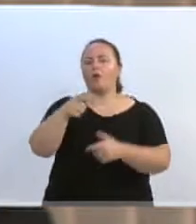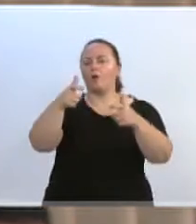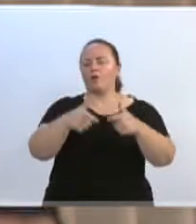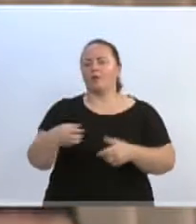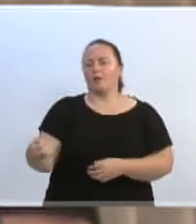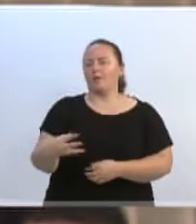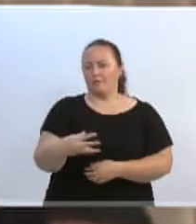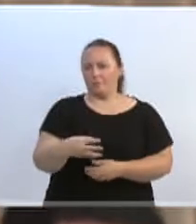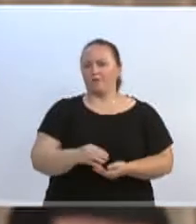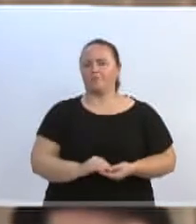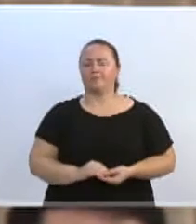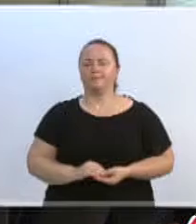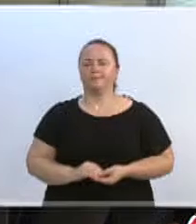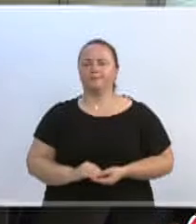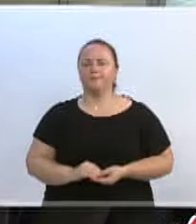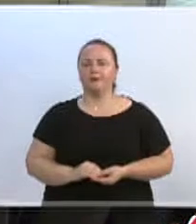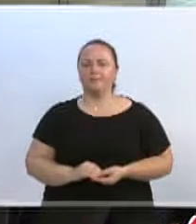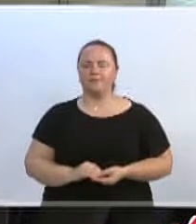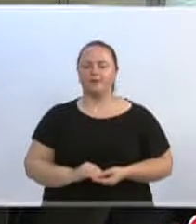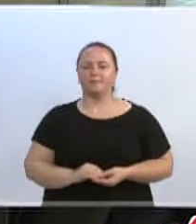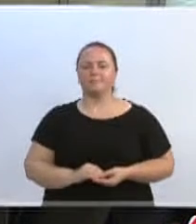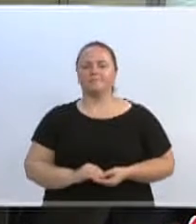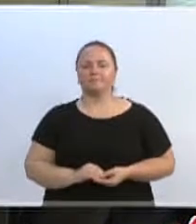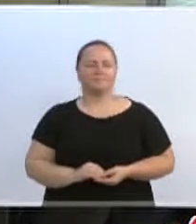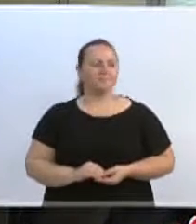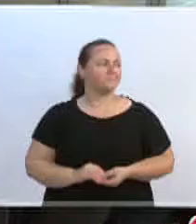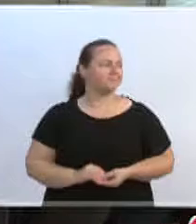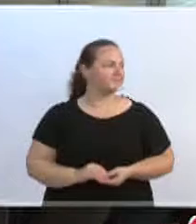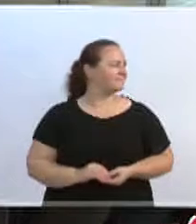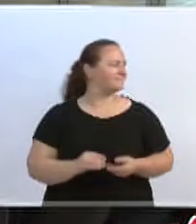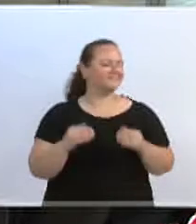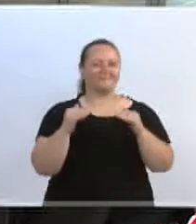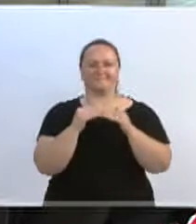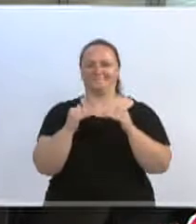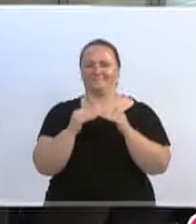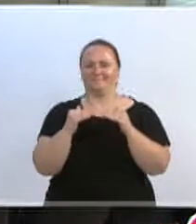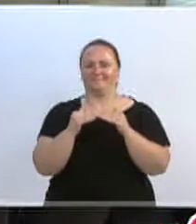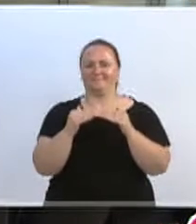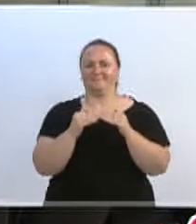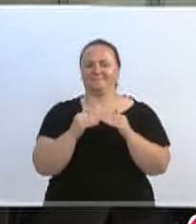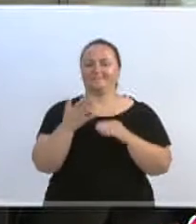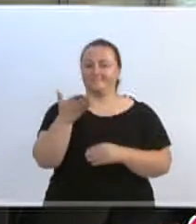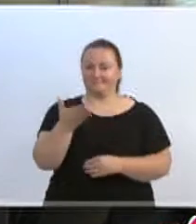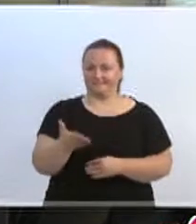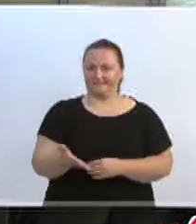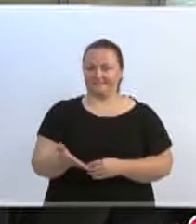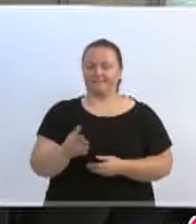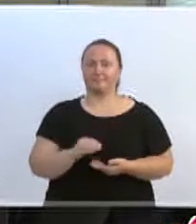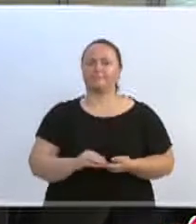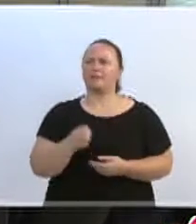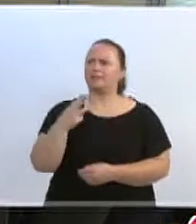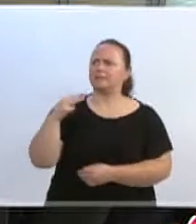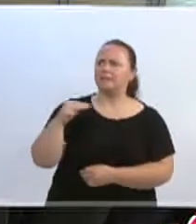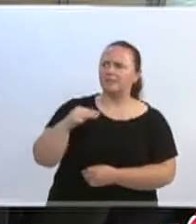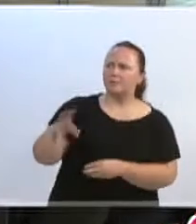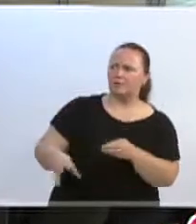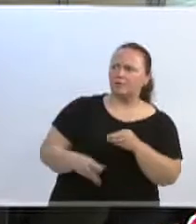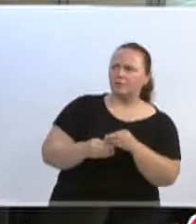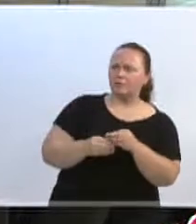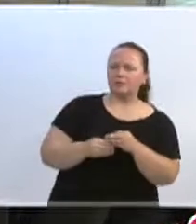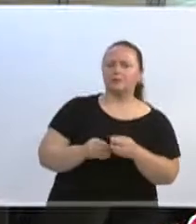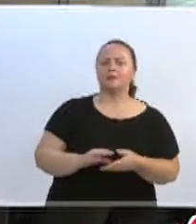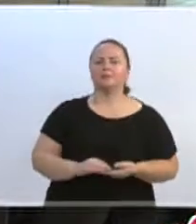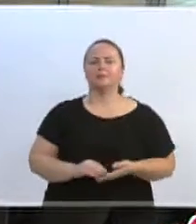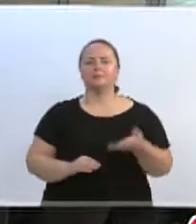às nossas necessidades. Parabéns, concordo também com Vossa Excelência, assim como o vereador Ito. Me concederia mais 3 minutos, presidente, para a conclusão?